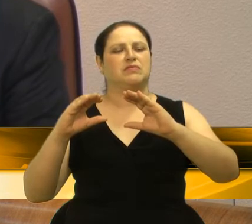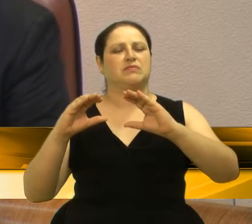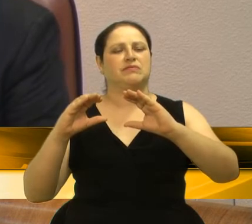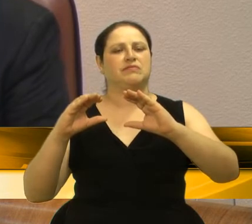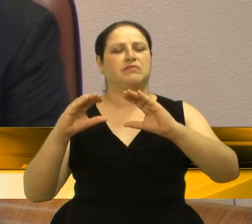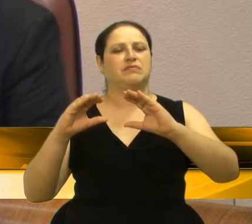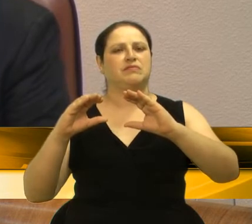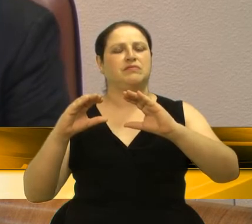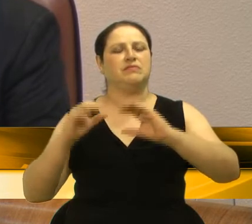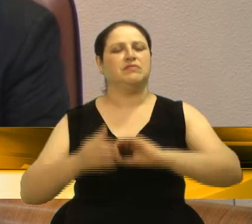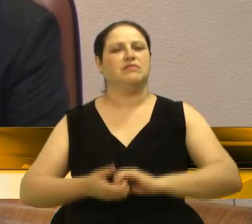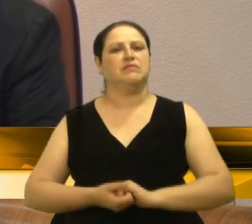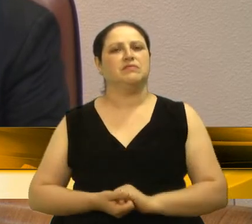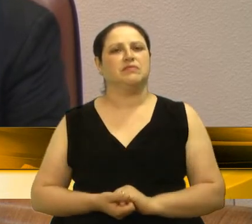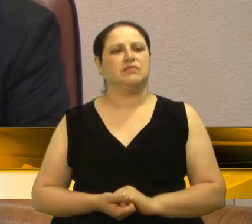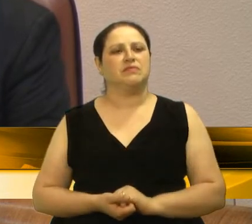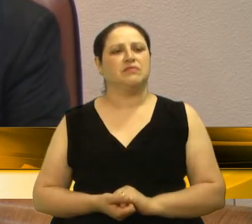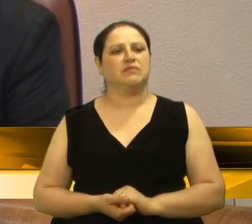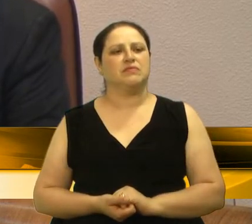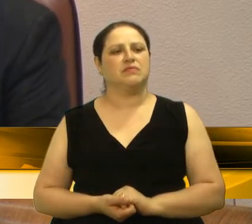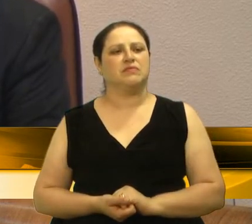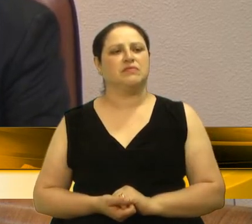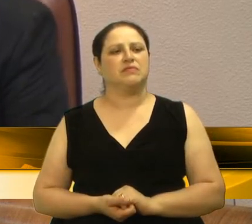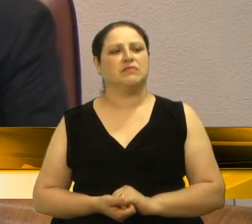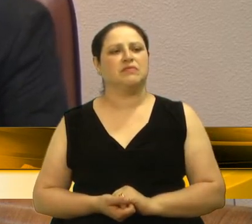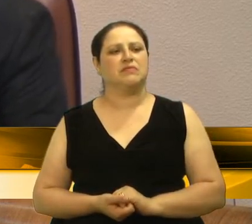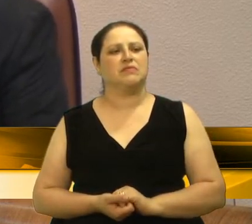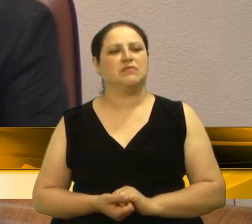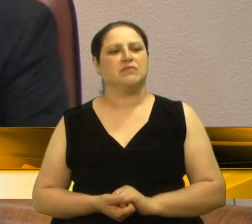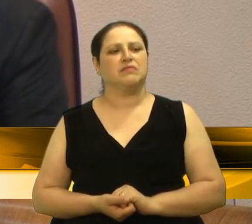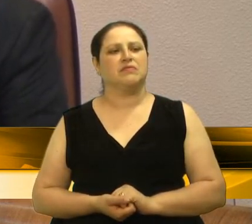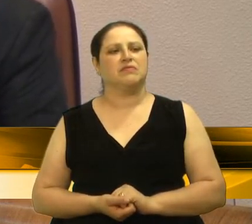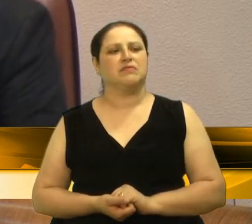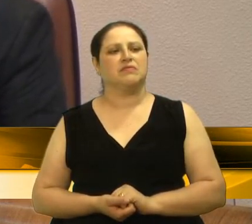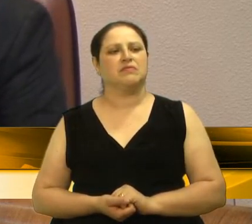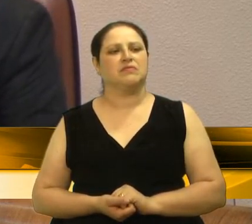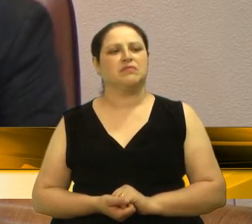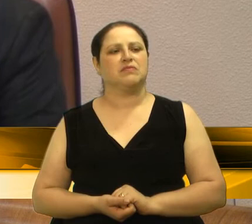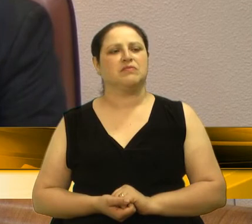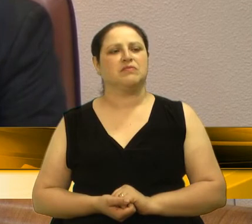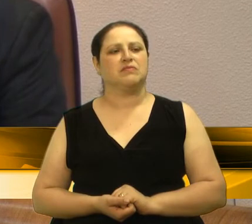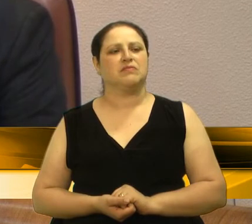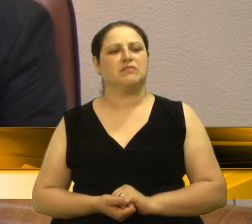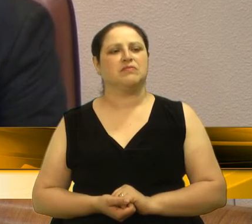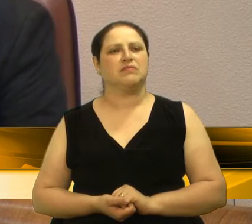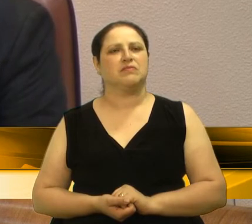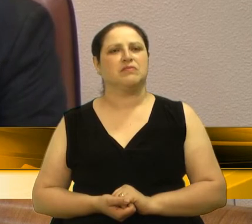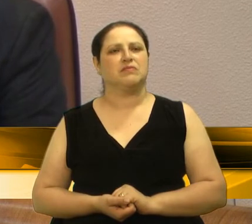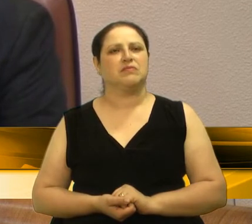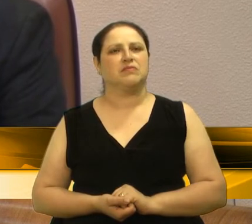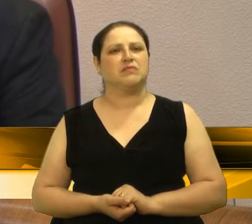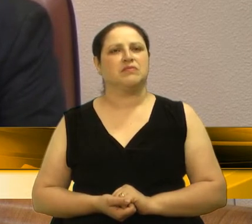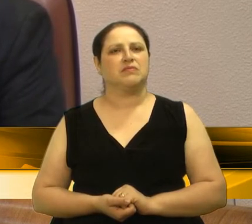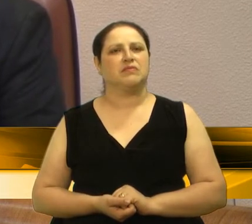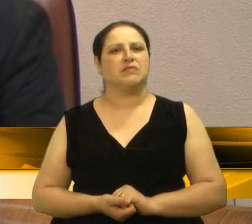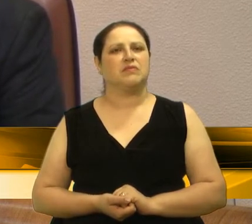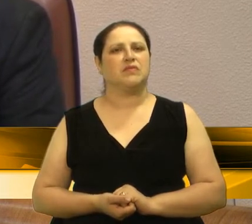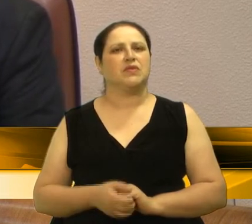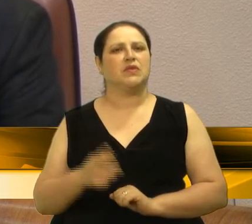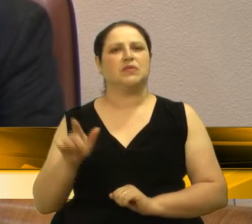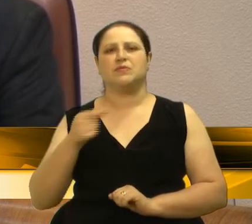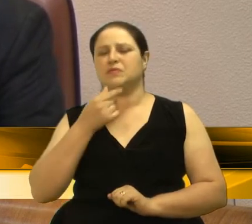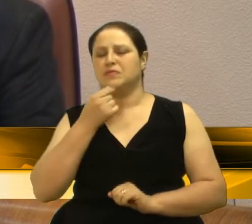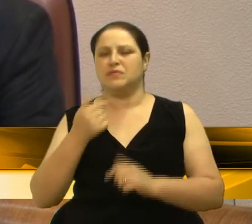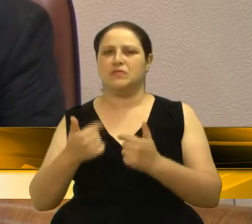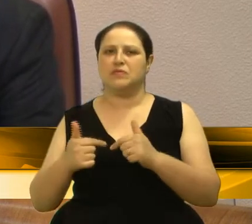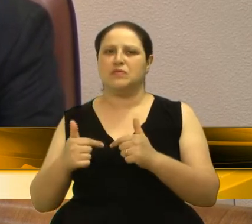de presidente da comissão processante. Advogado Fabrício Premieri Carelli, inscrito na Ordem dos Advogados Brasil,